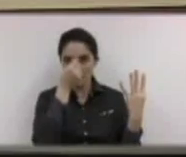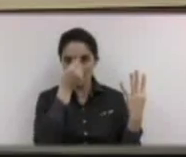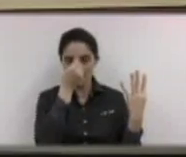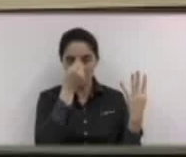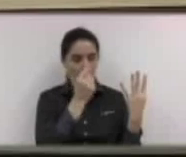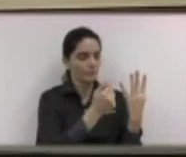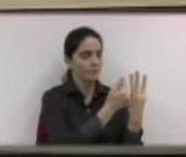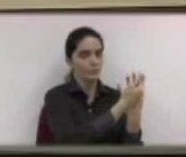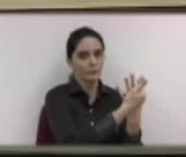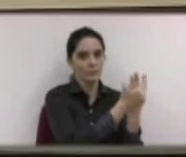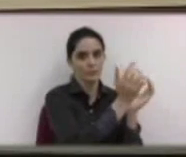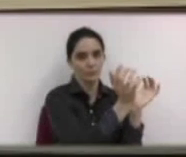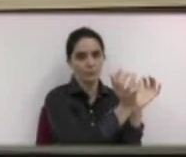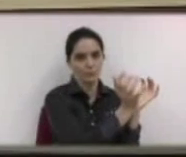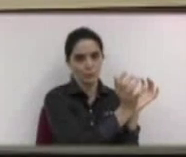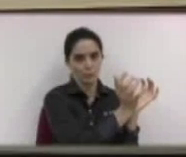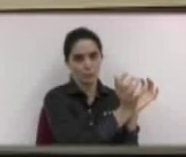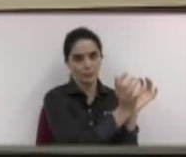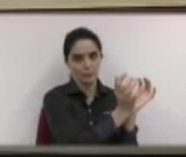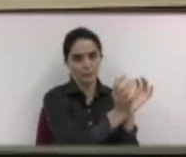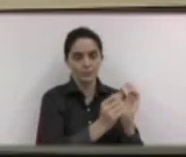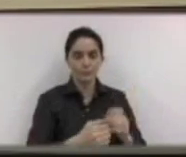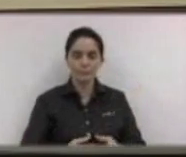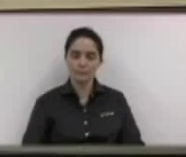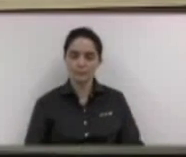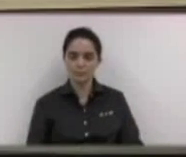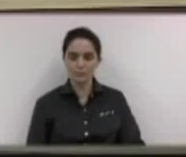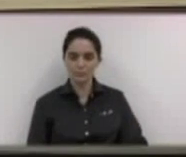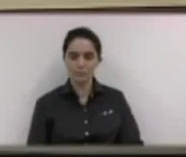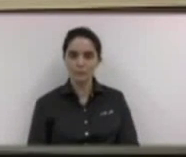vereador Jorge de Freitas. Depois...